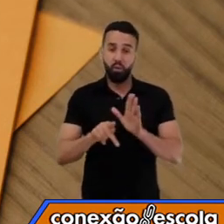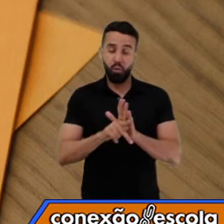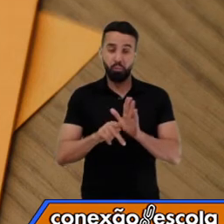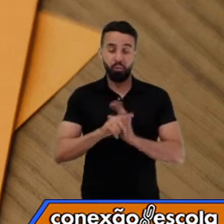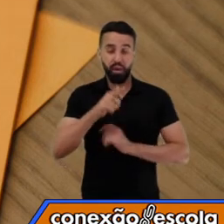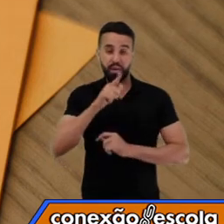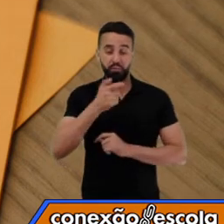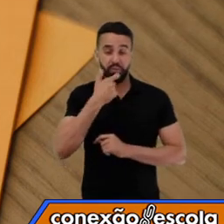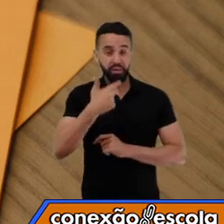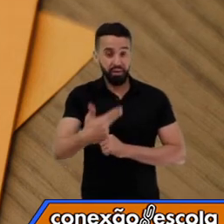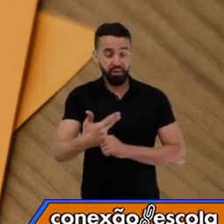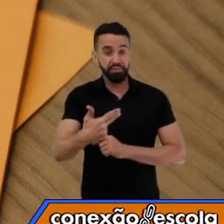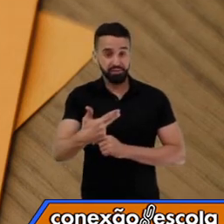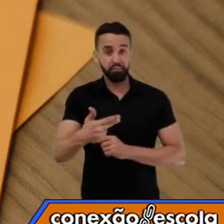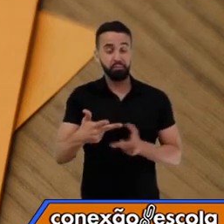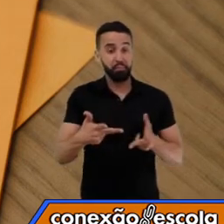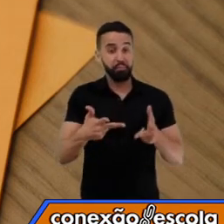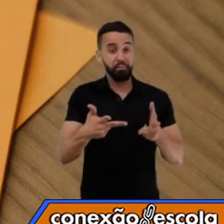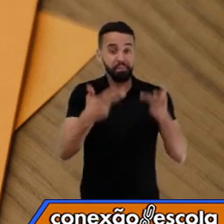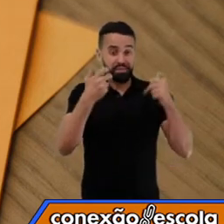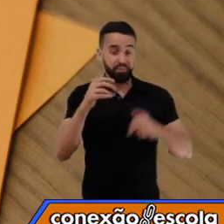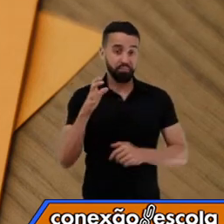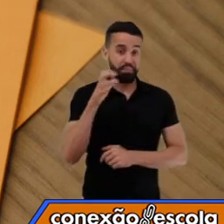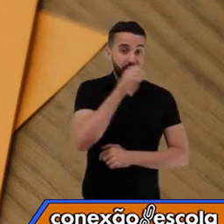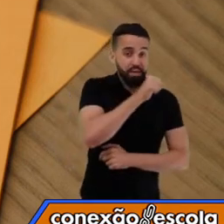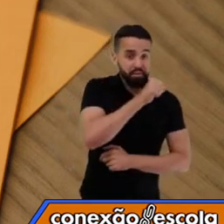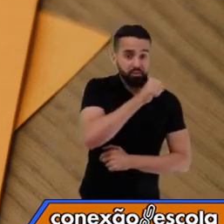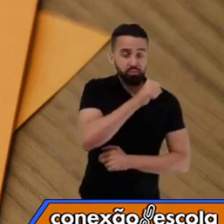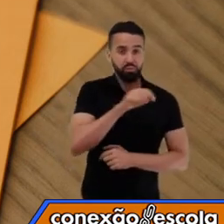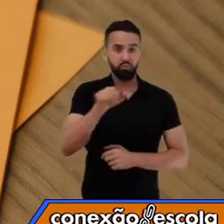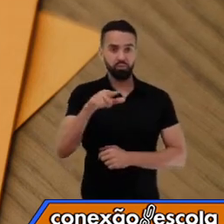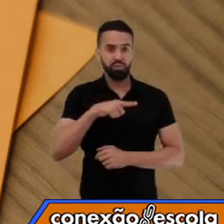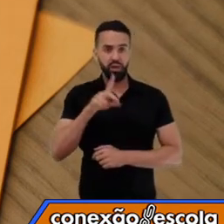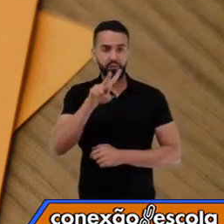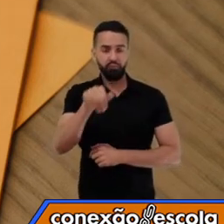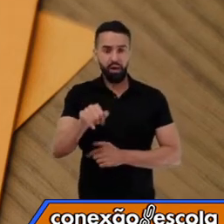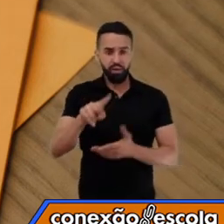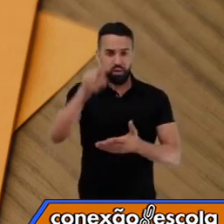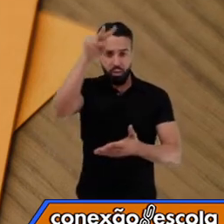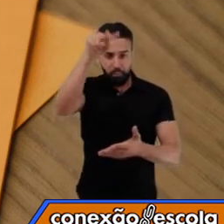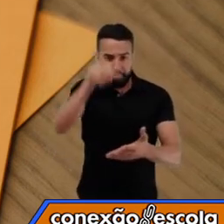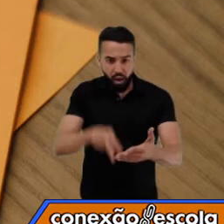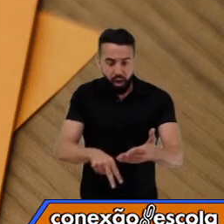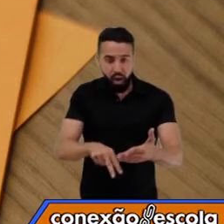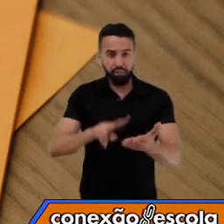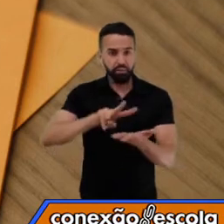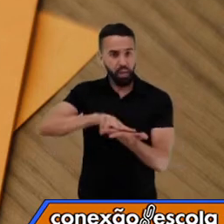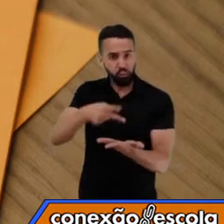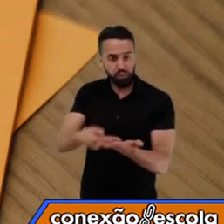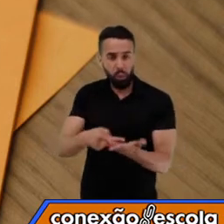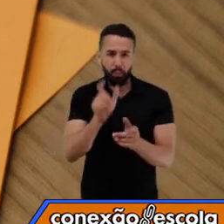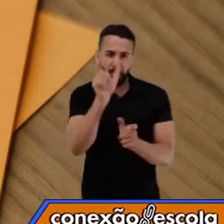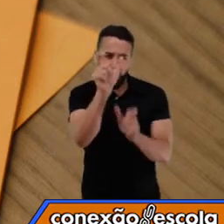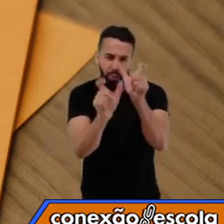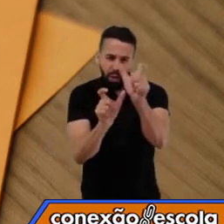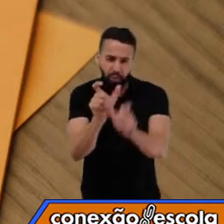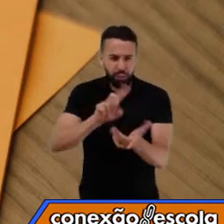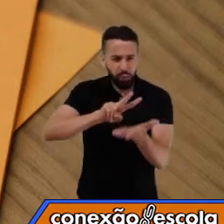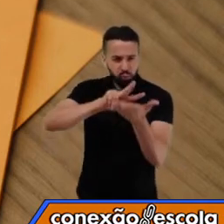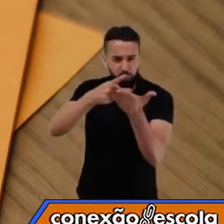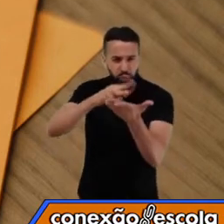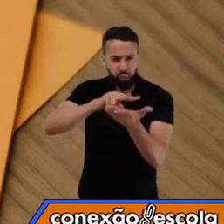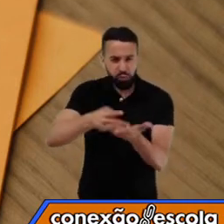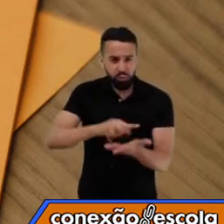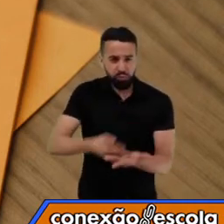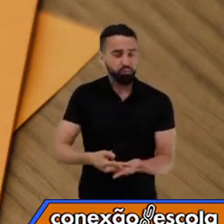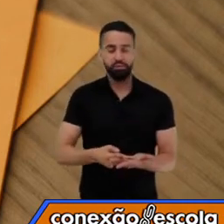ser mais eficaz no skinny a gente não entra direto no corpo do texto lembro e traduzido por palavra por